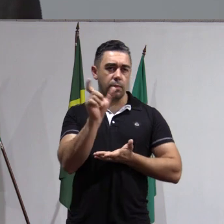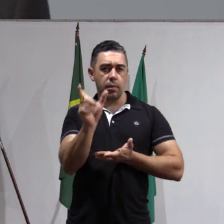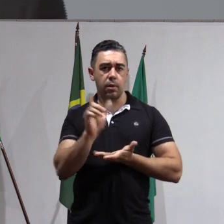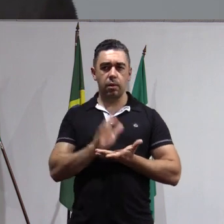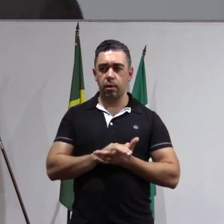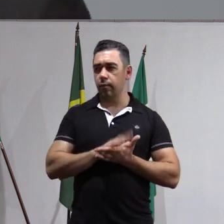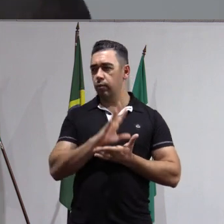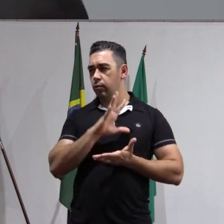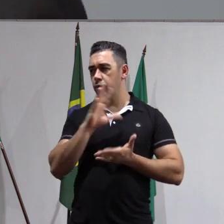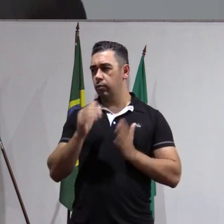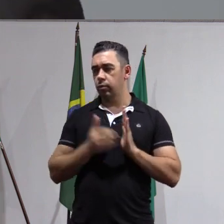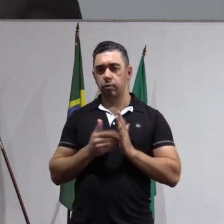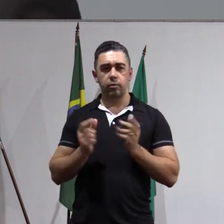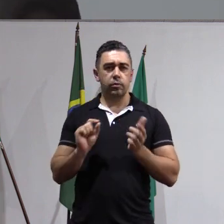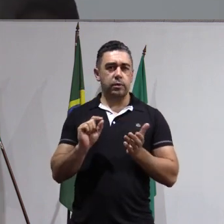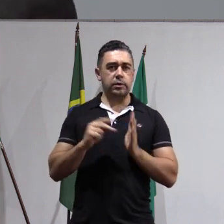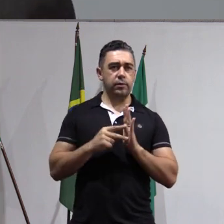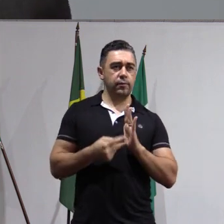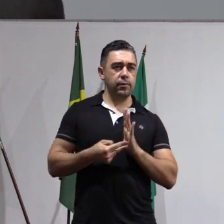tudo isso.